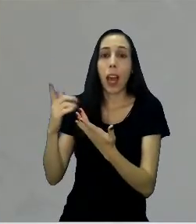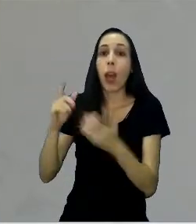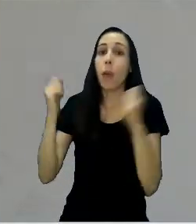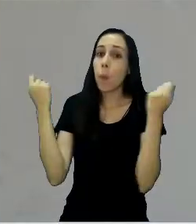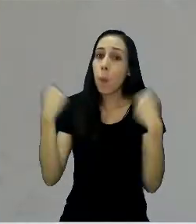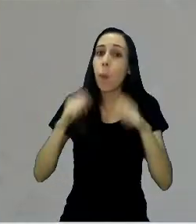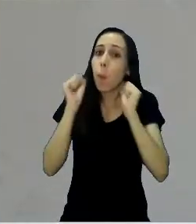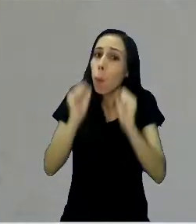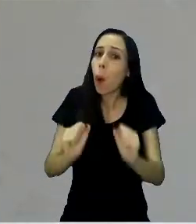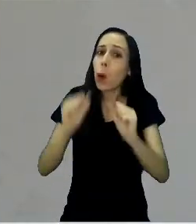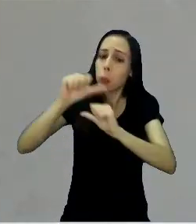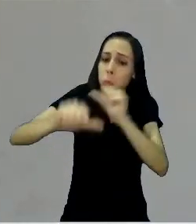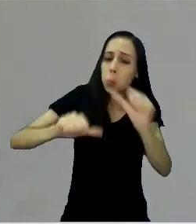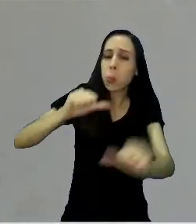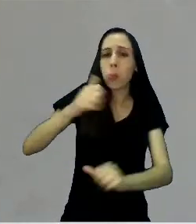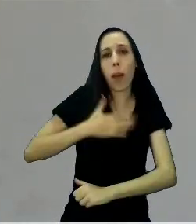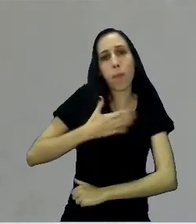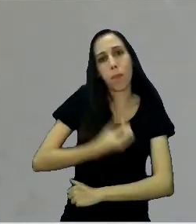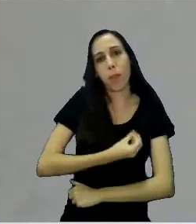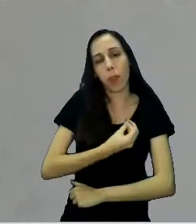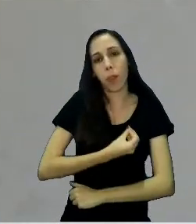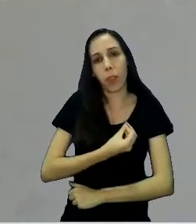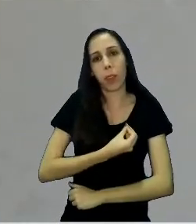deve mudar a minha vida.